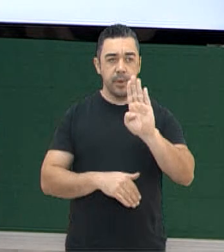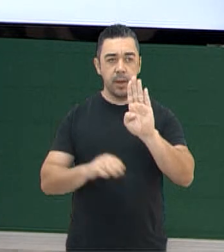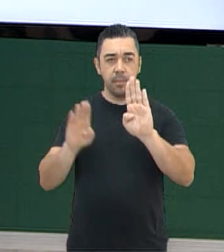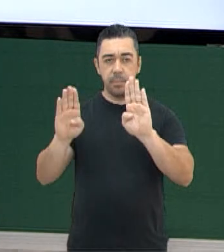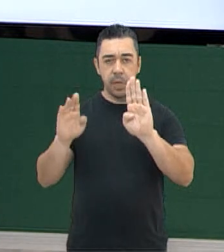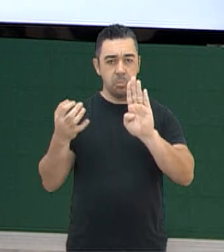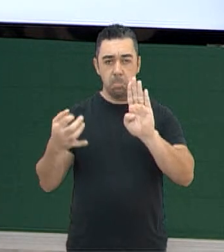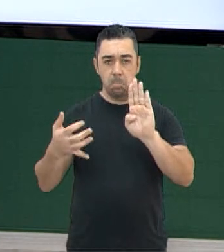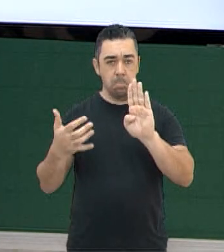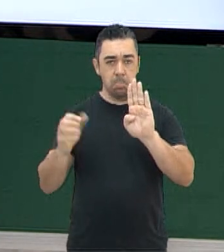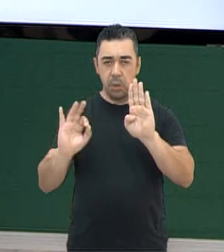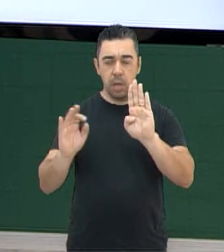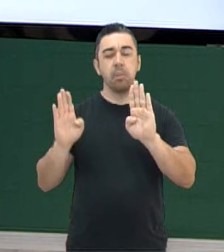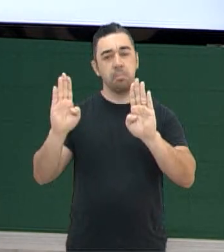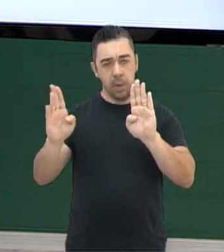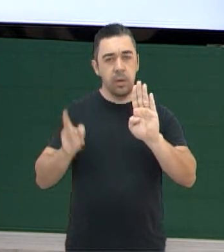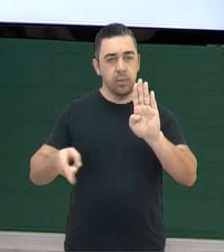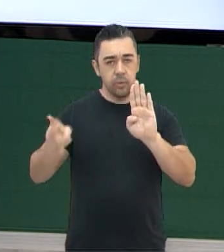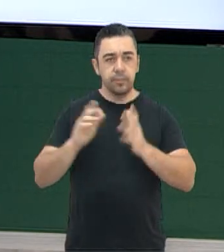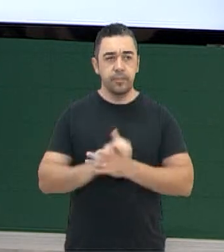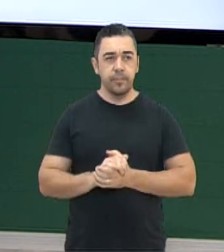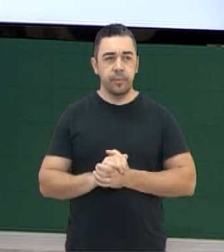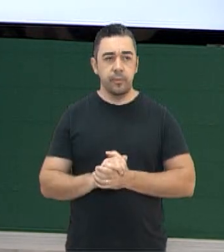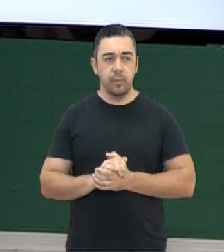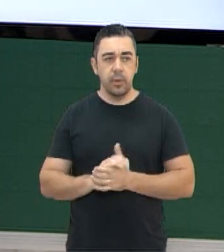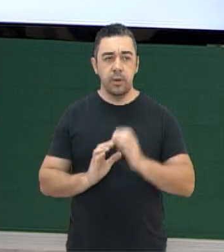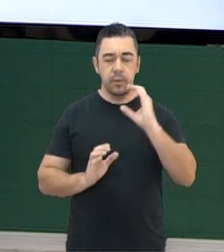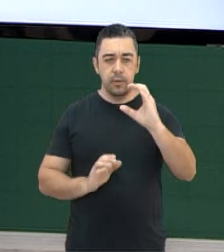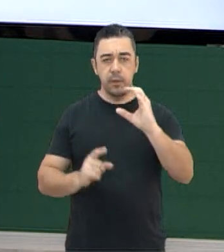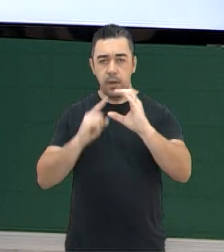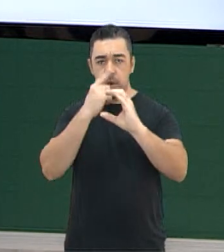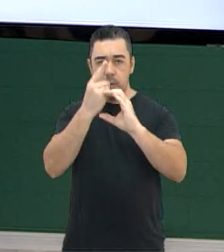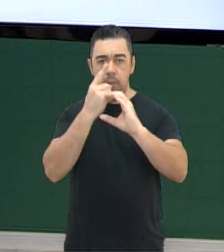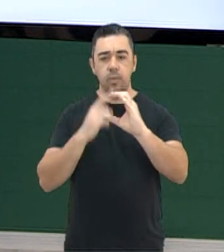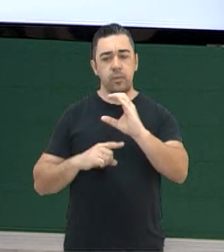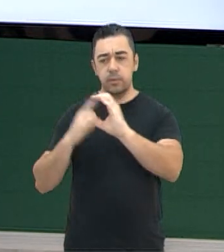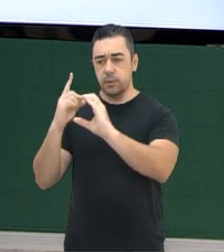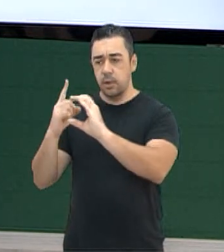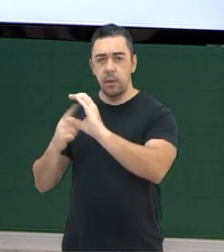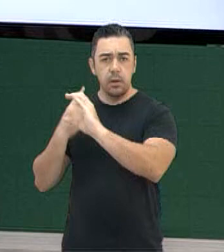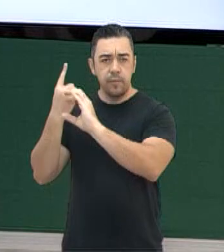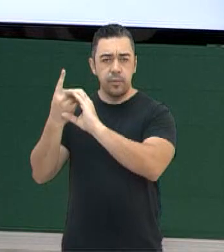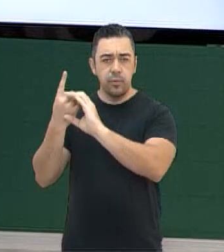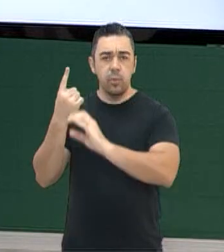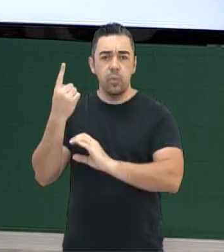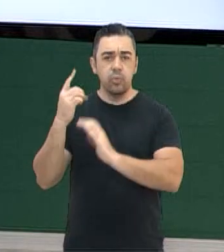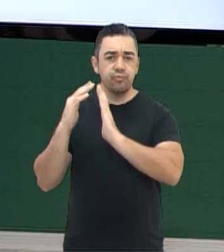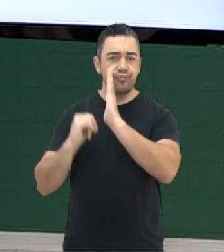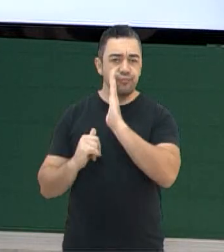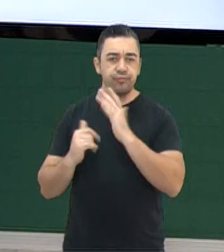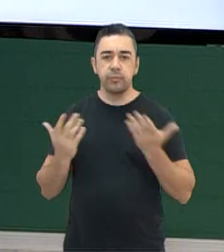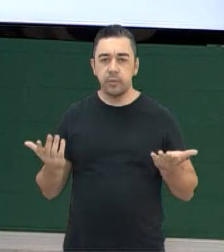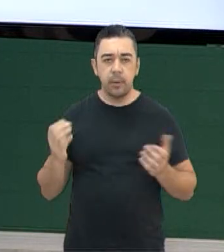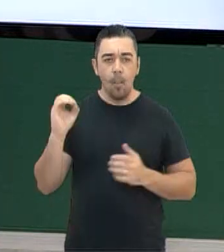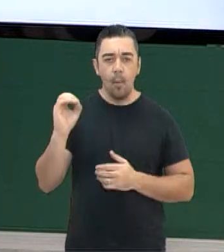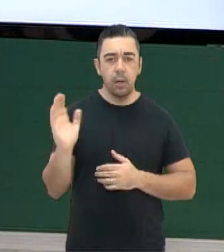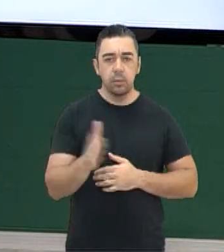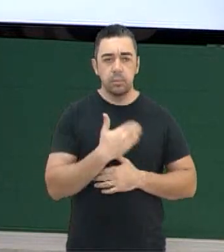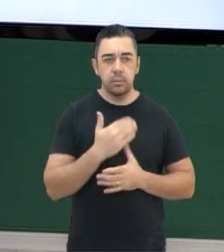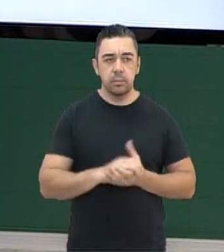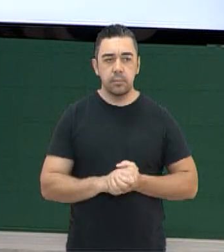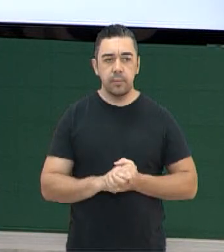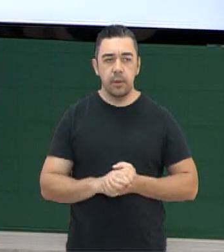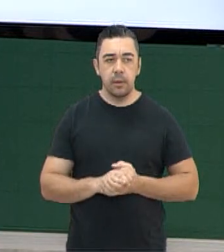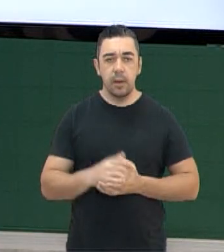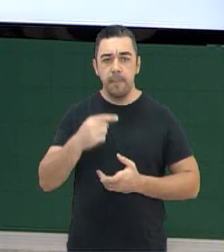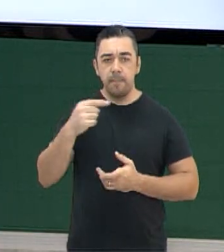do outro lado, vou repetir. C elevado a 1 divididos por C elevado a 1, 1 menos 1, 0, cai fora. Como é que vai